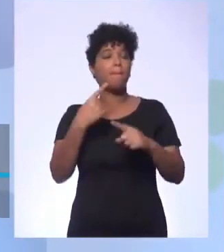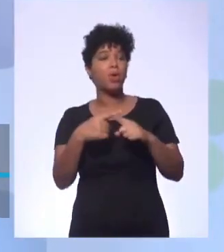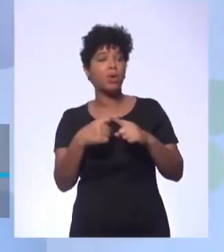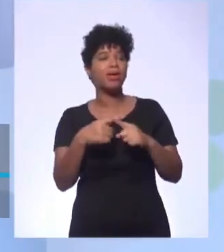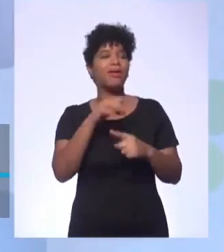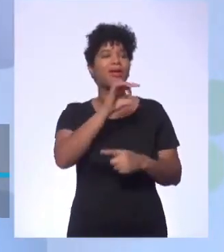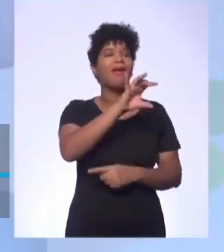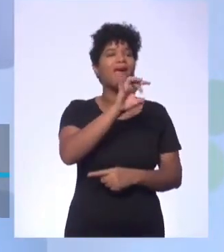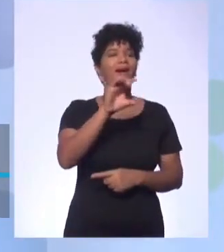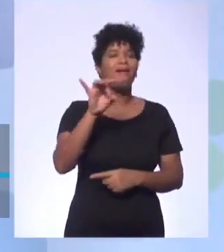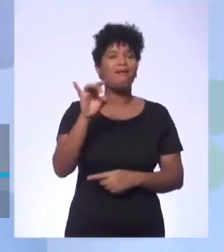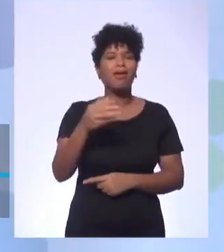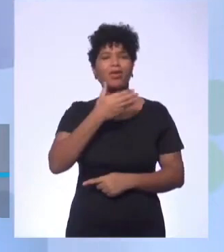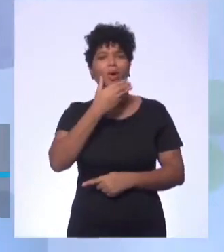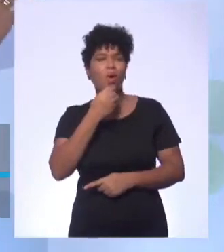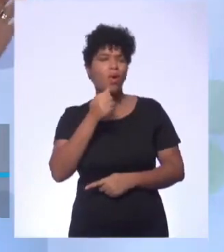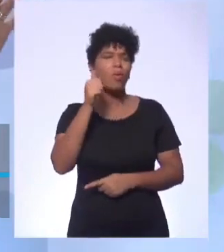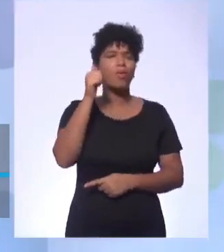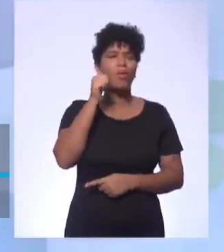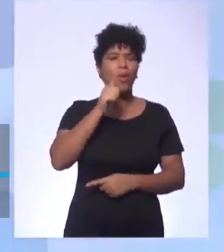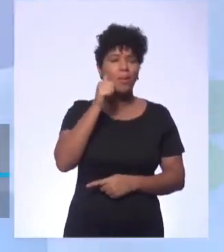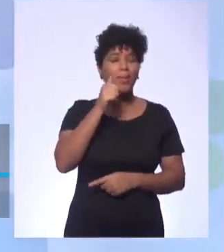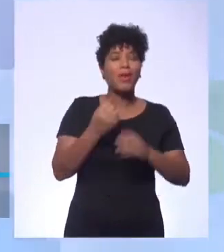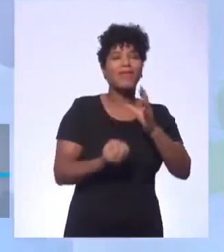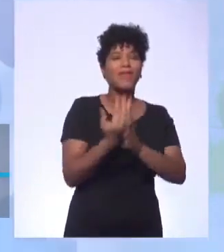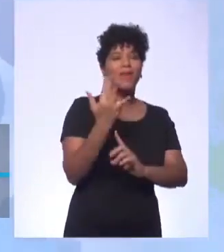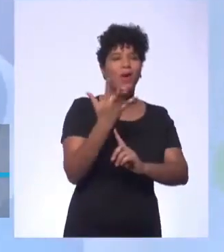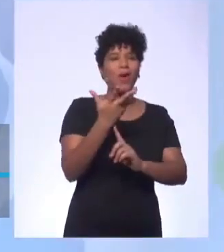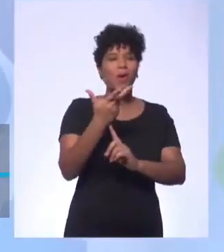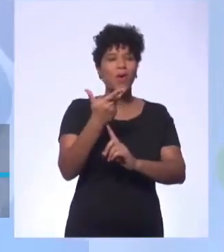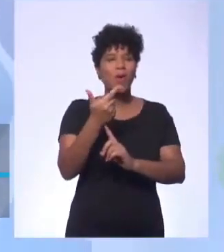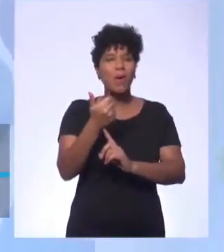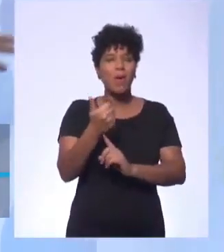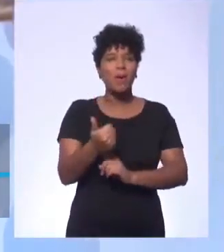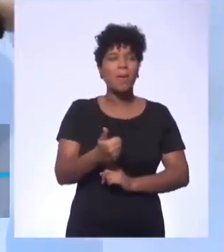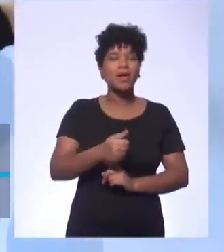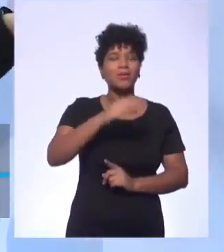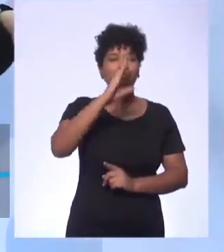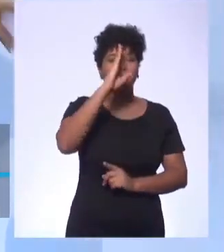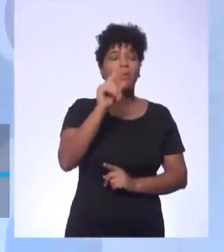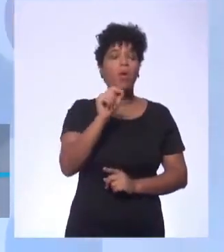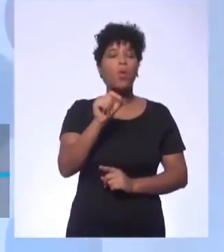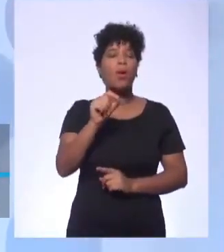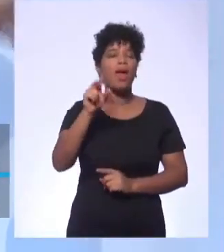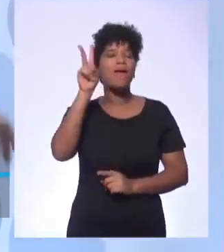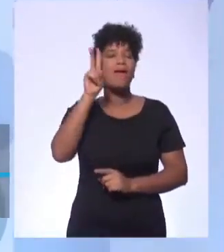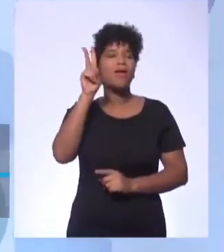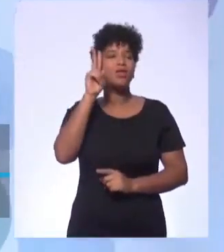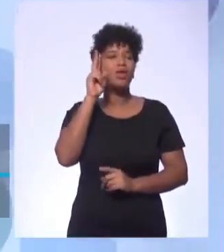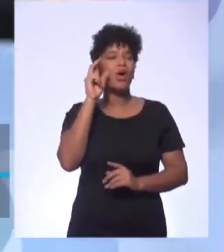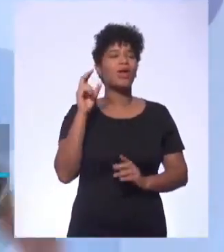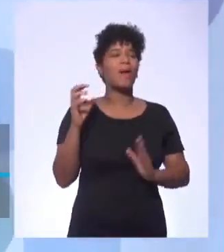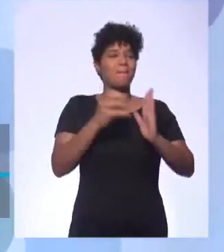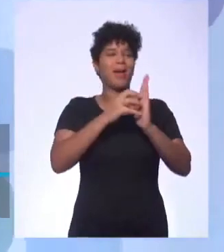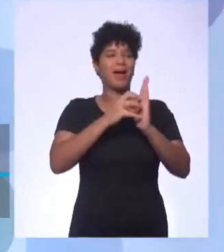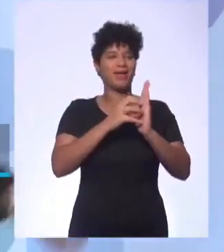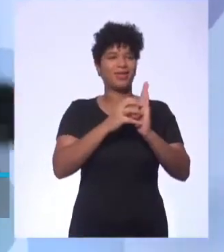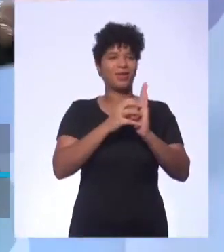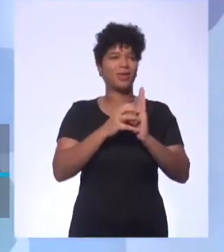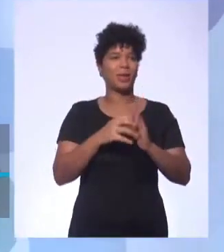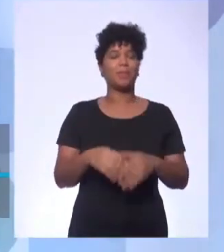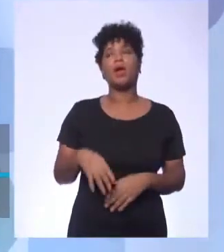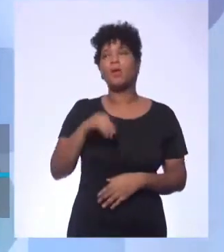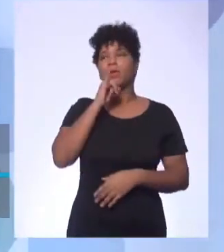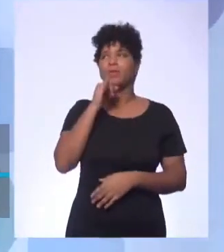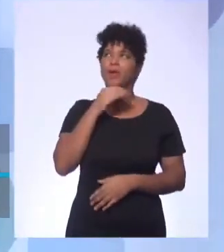uma outra... vamos pegar um exemplo de uma obra artística onde você vê pessoas fazendo um piquenique numa praça